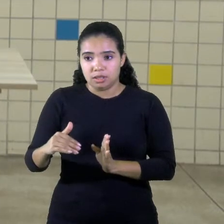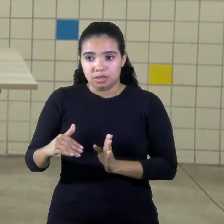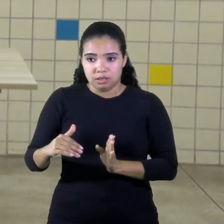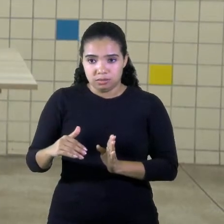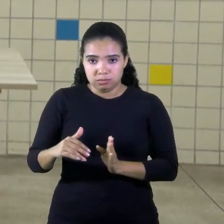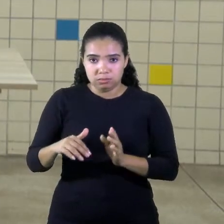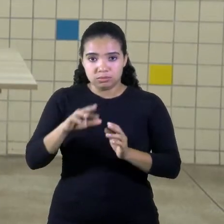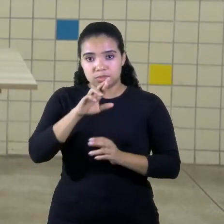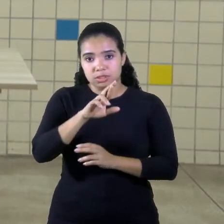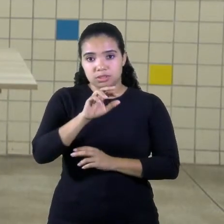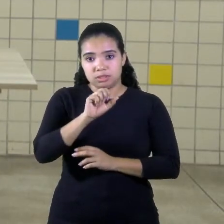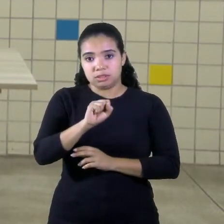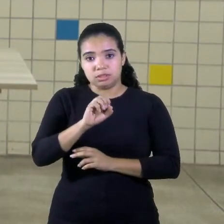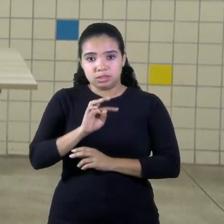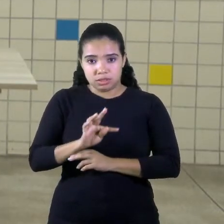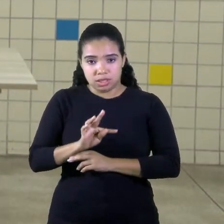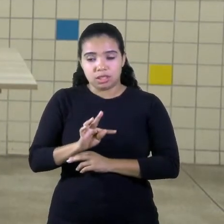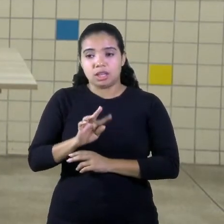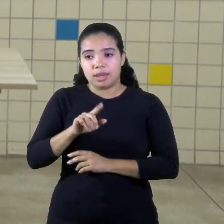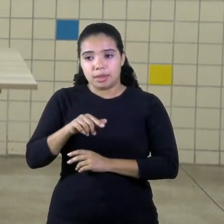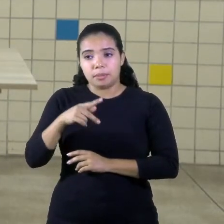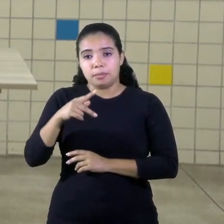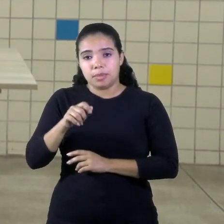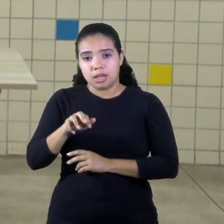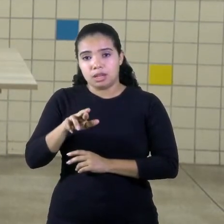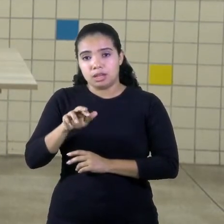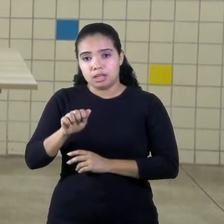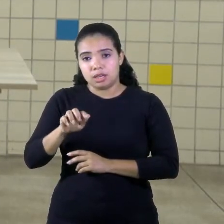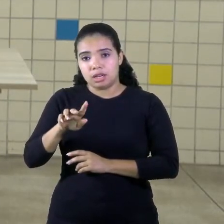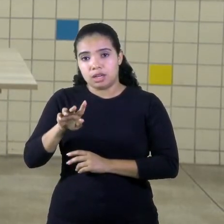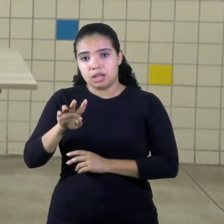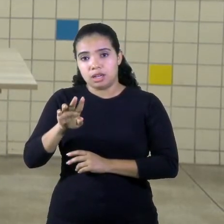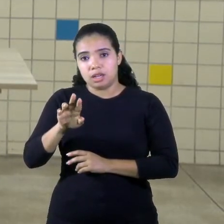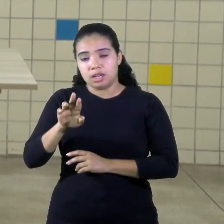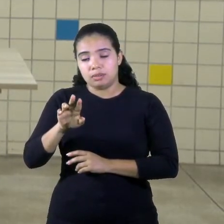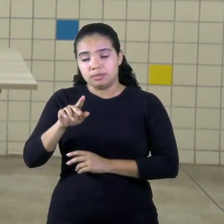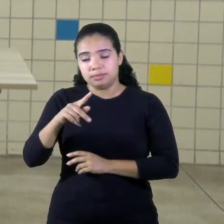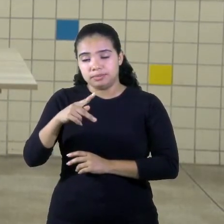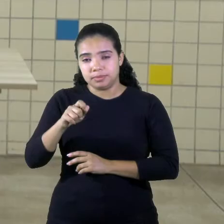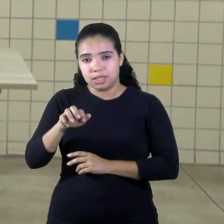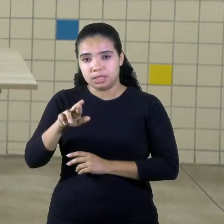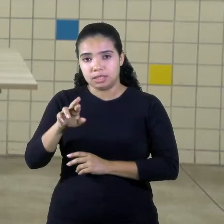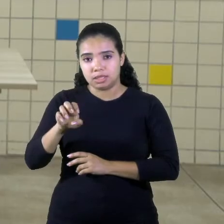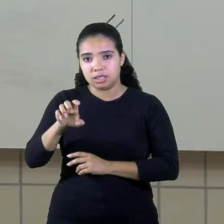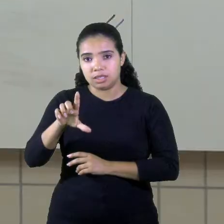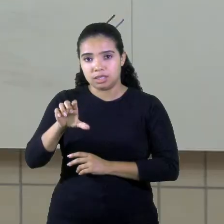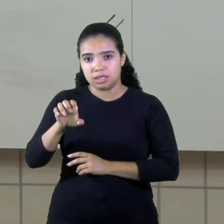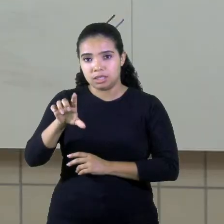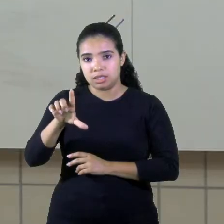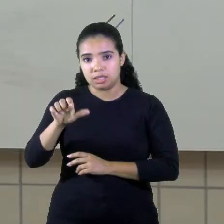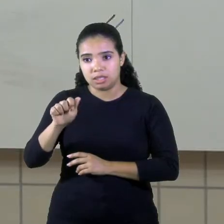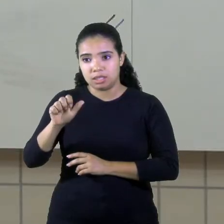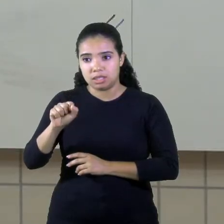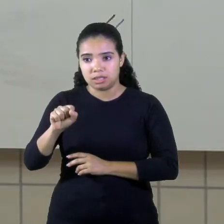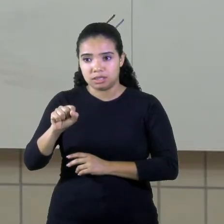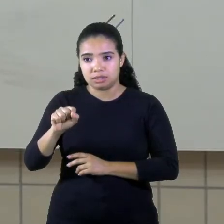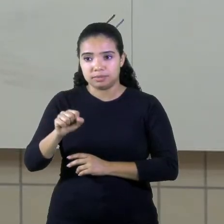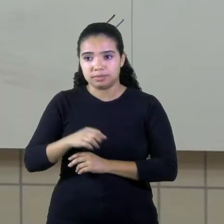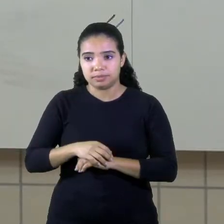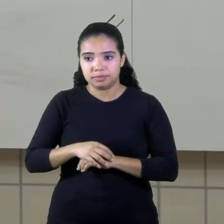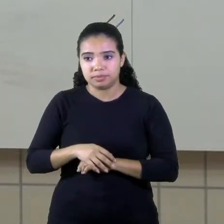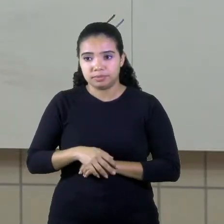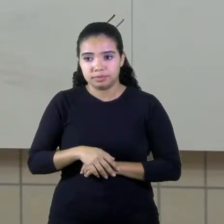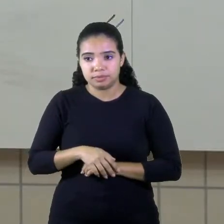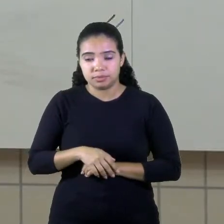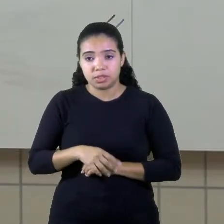T, está definido aqui como paralela, e as transversais U e V. Perceba que o desenho não está na